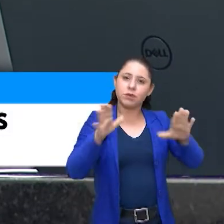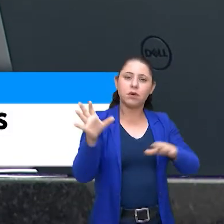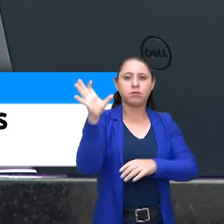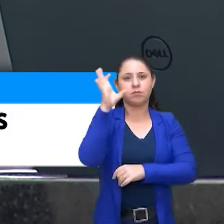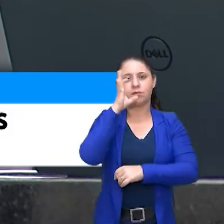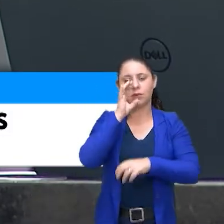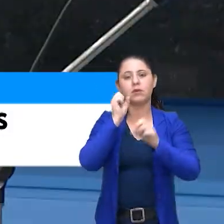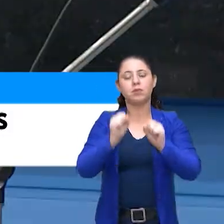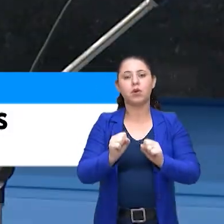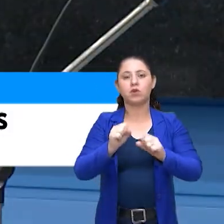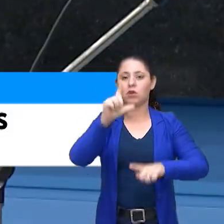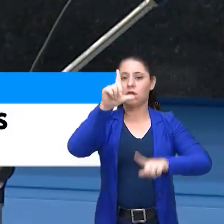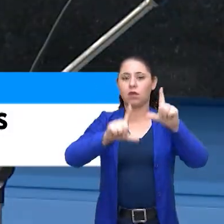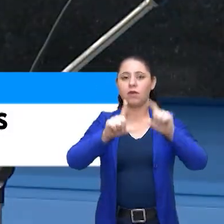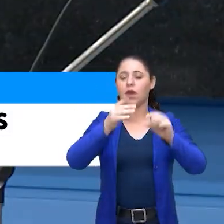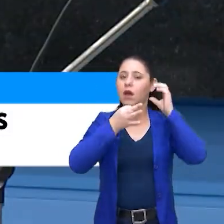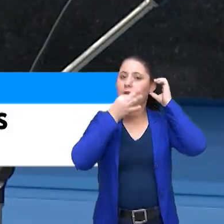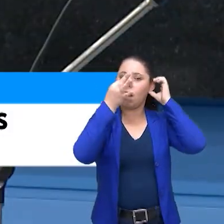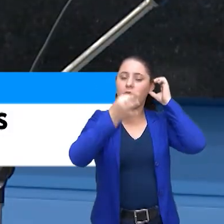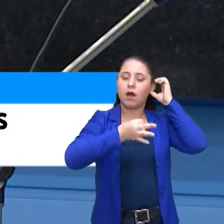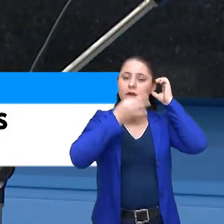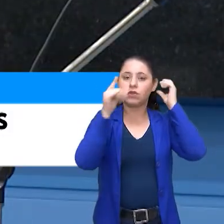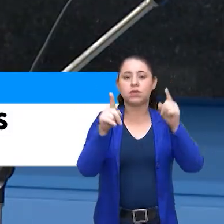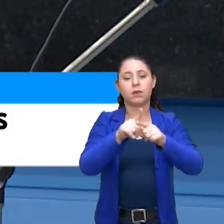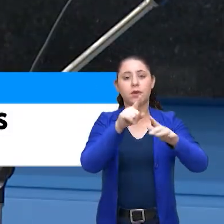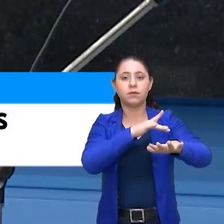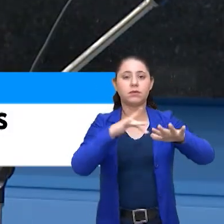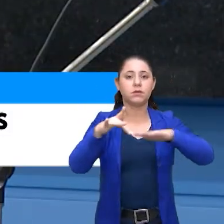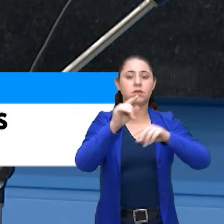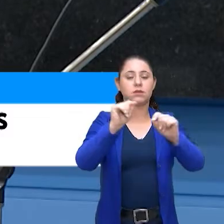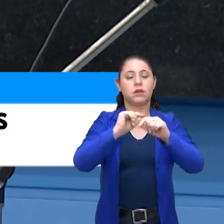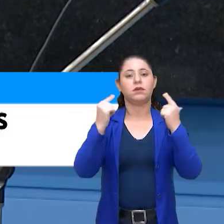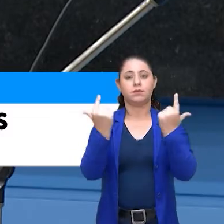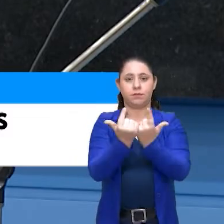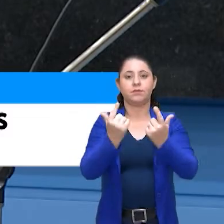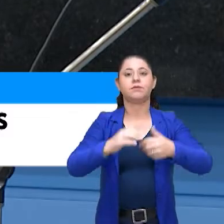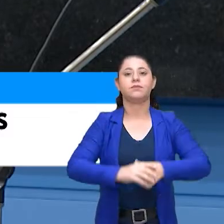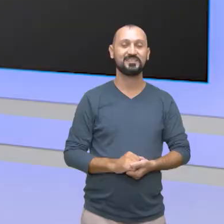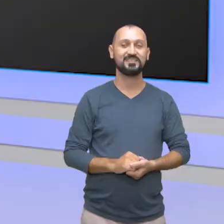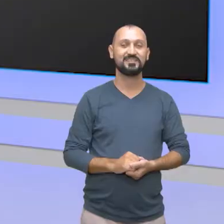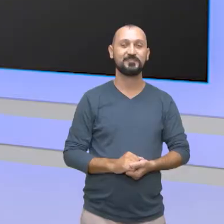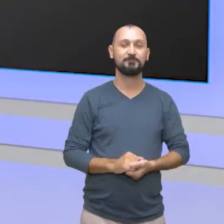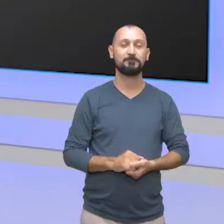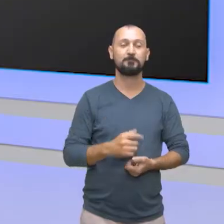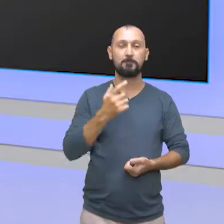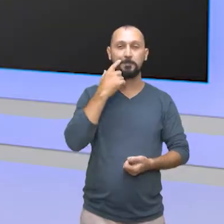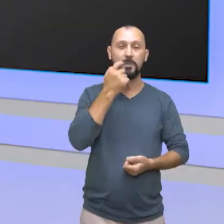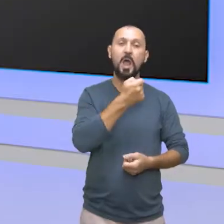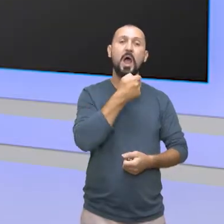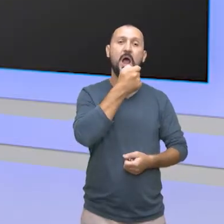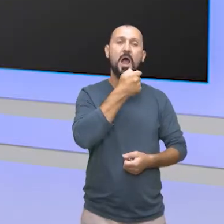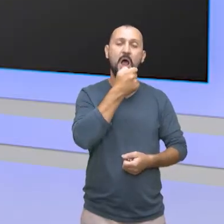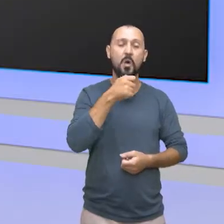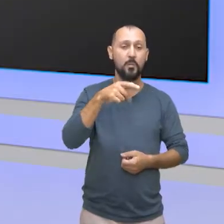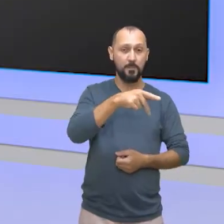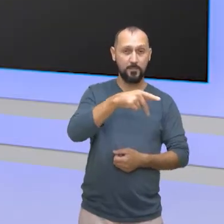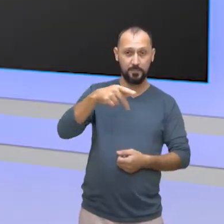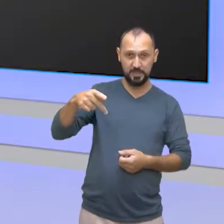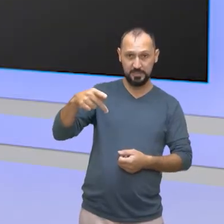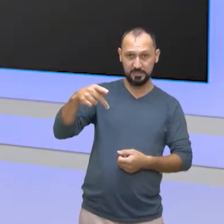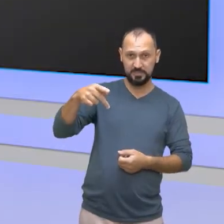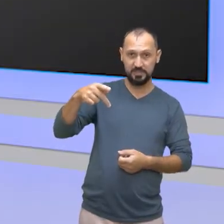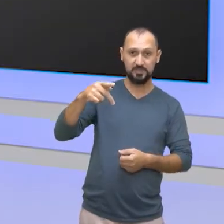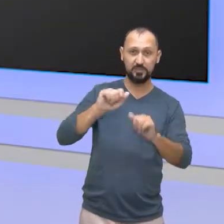do evento pode ser acompanhada pela TV, rádio e mídias sociais da Casa de Leis. Em coletiva de imprensa, presidente